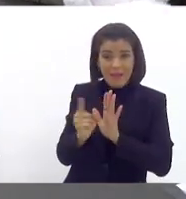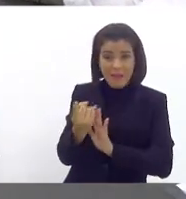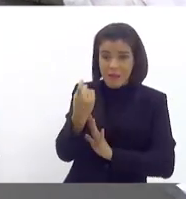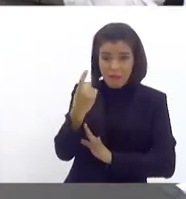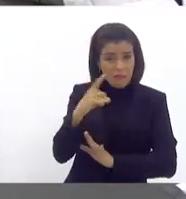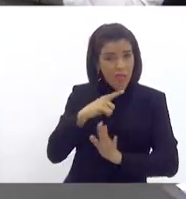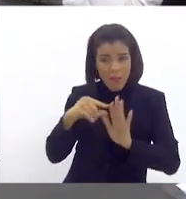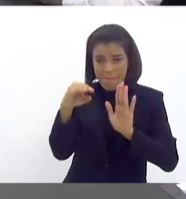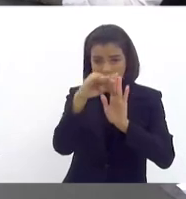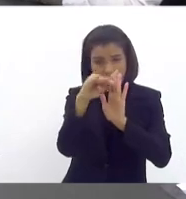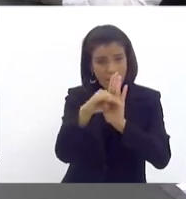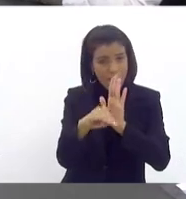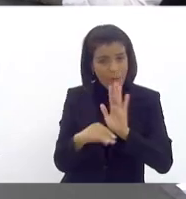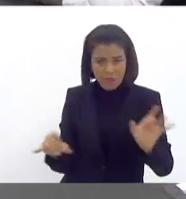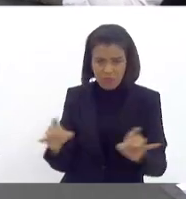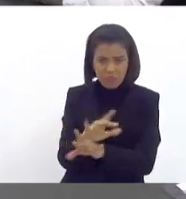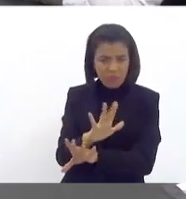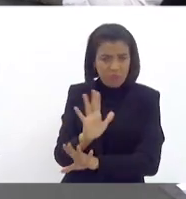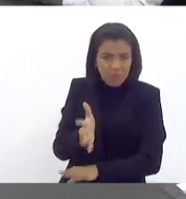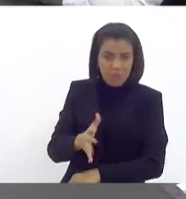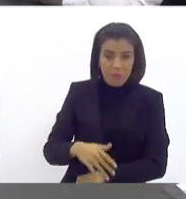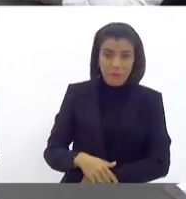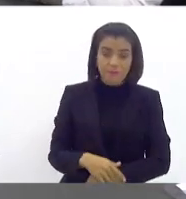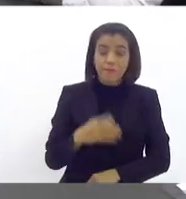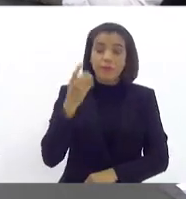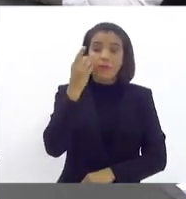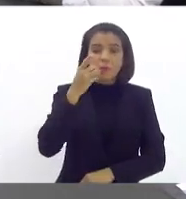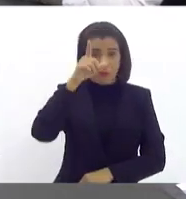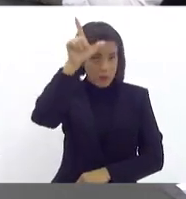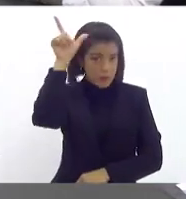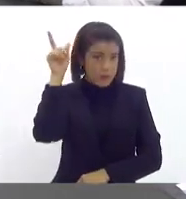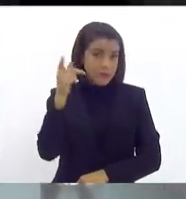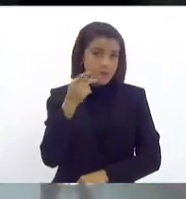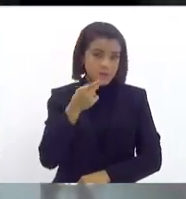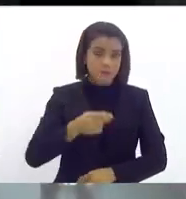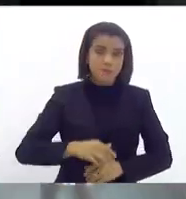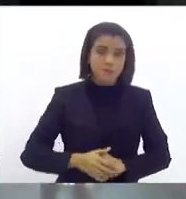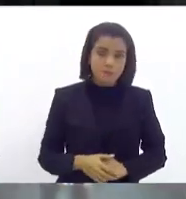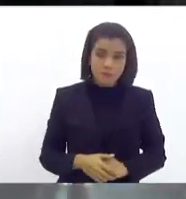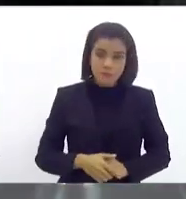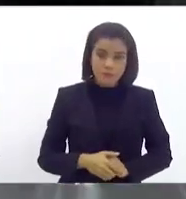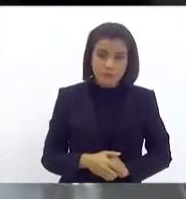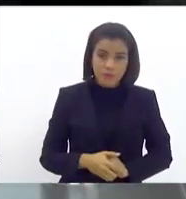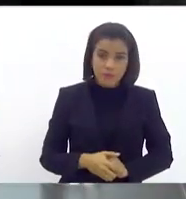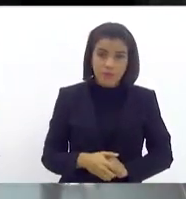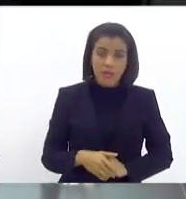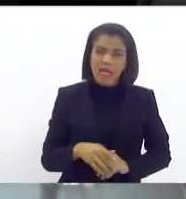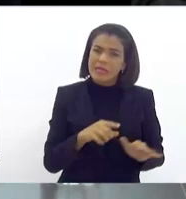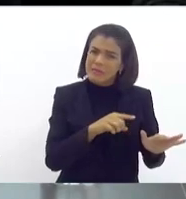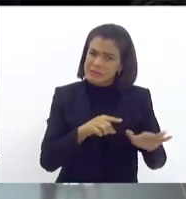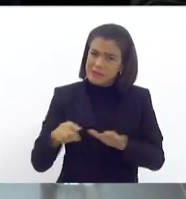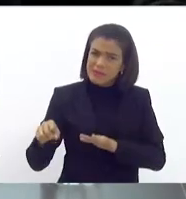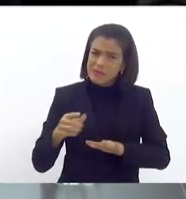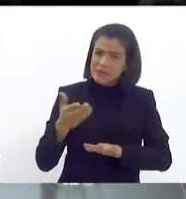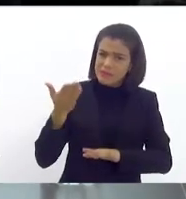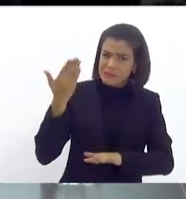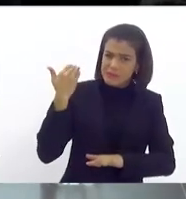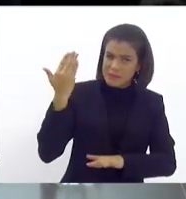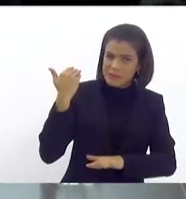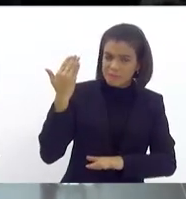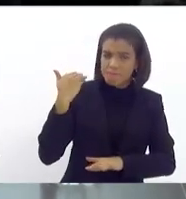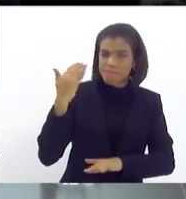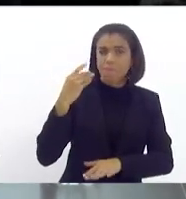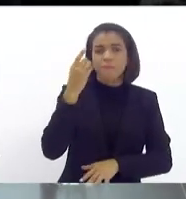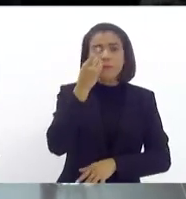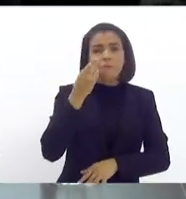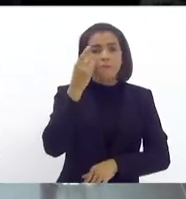tudo isso. Presidente. Deputado Luiz Paulo. Pode não, senhor, remontando a semana passada, e o deputado